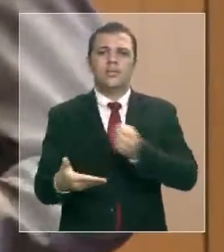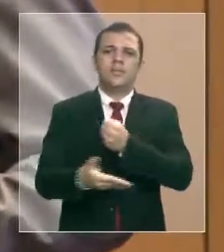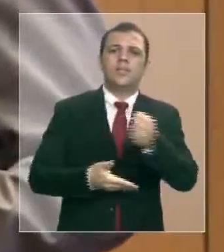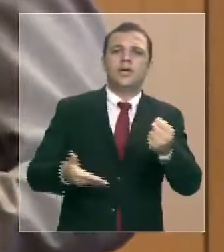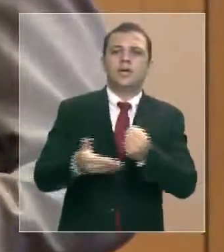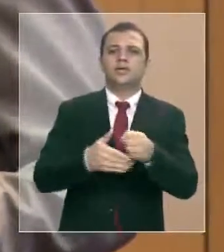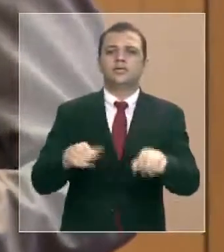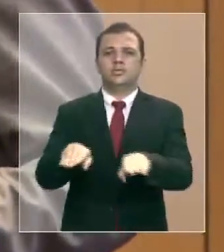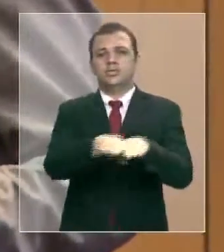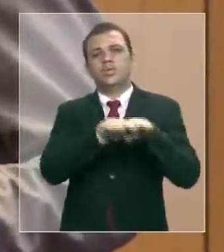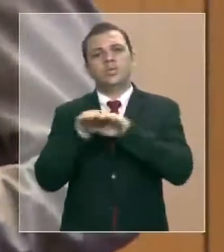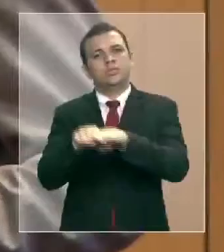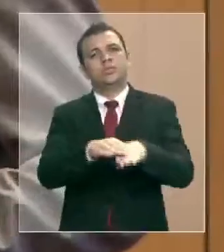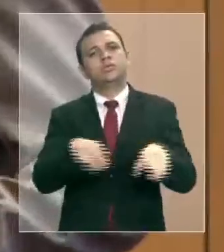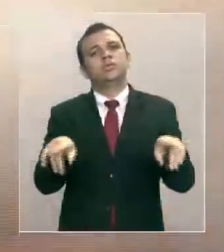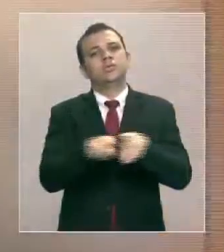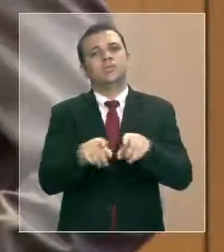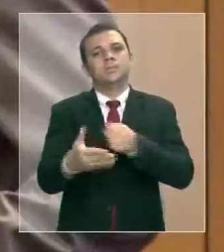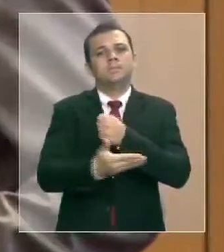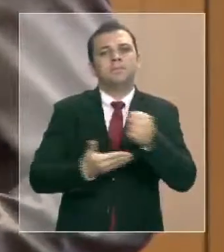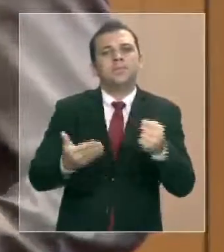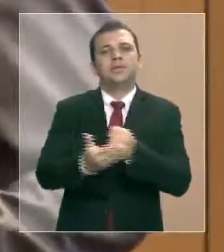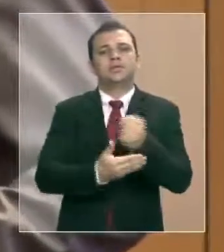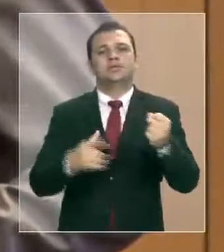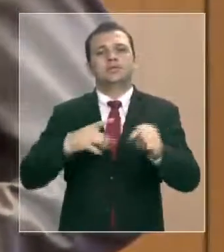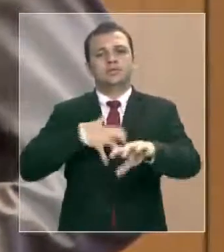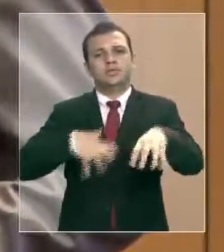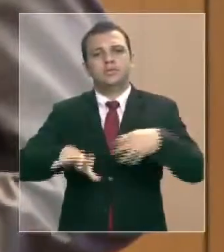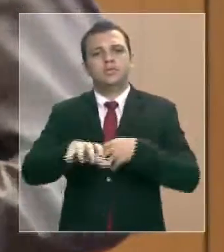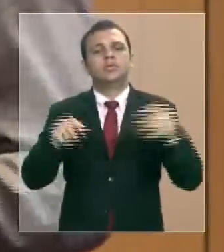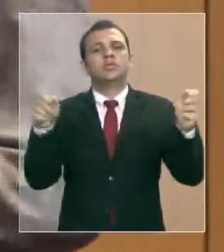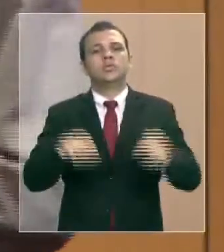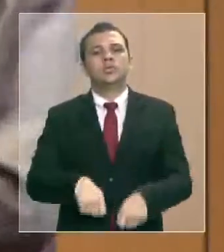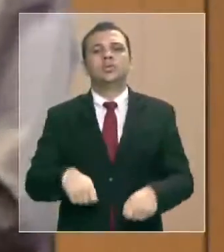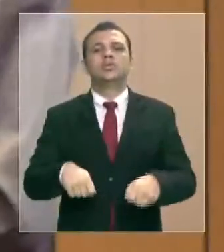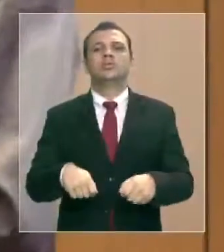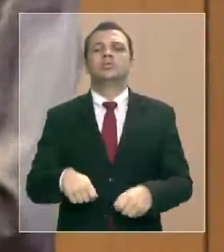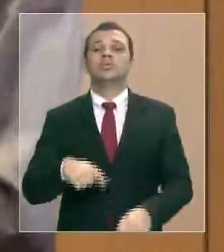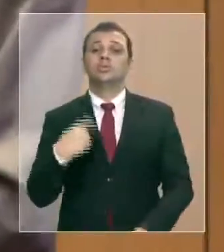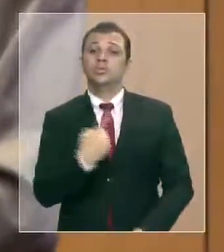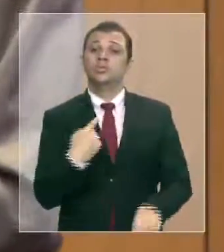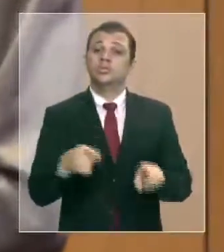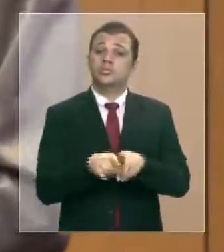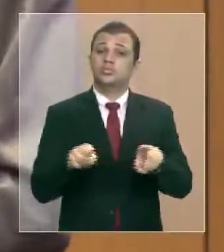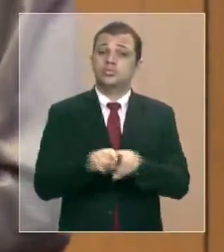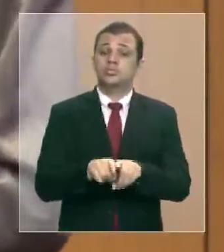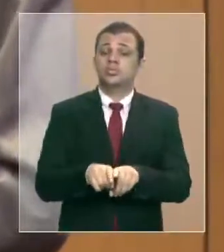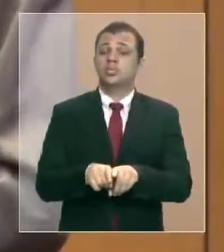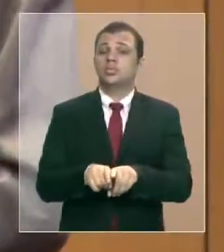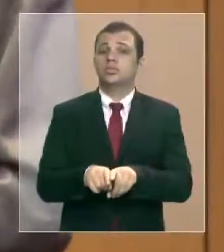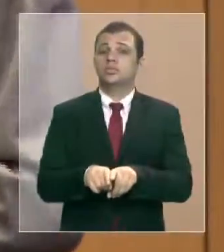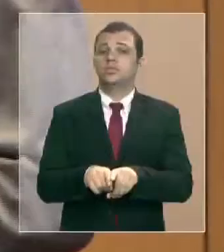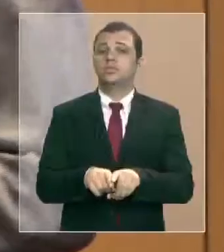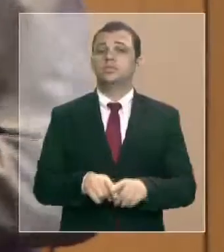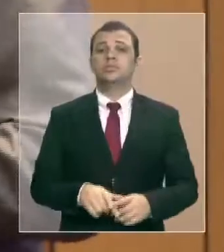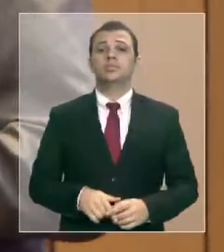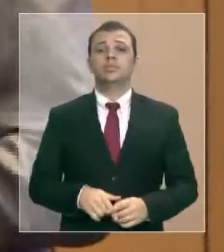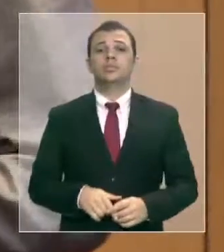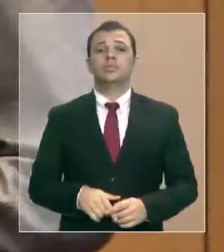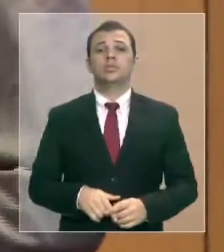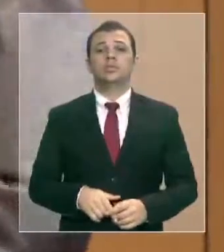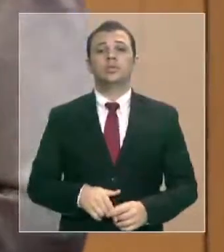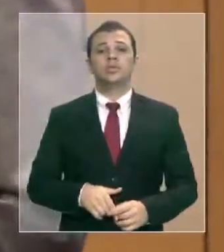igualdade, um princípio de condições, que não possamos mais ver, infelizmente, como temos acompanhado, mulheres exercendo a